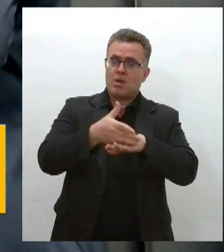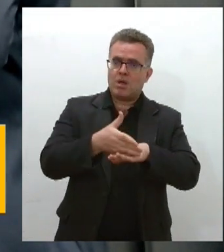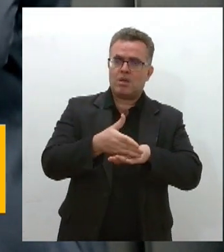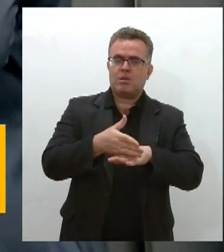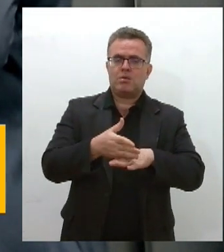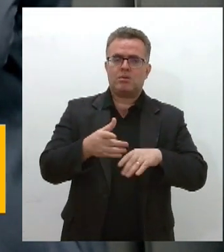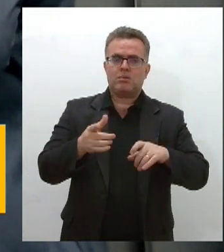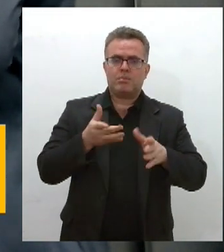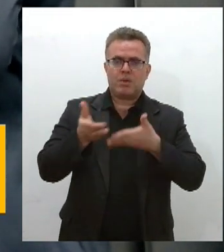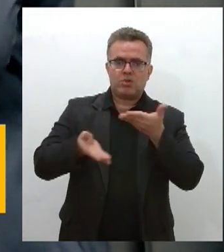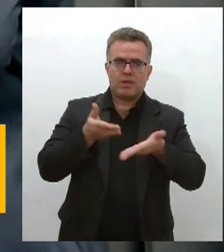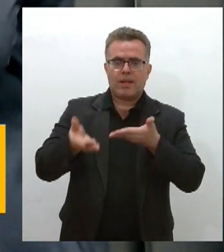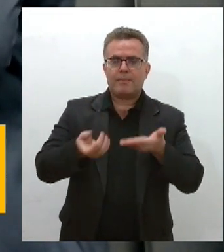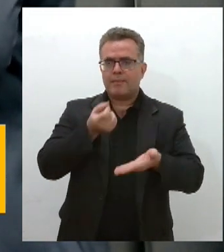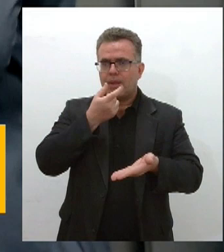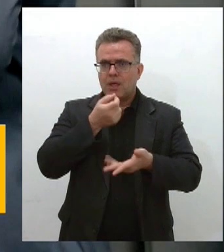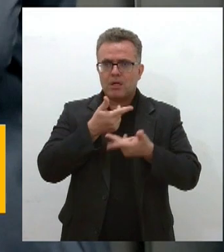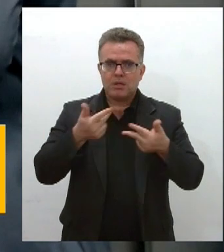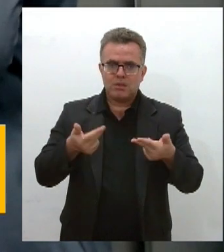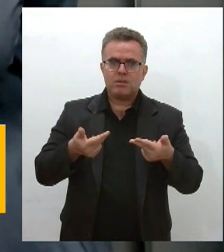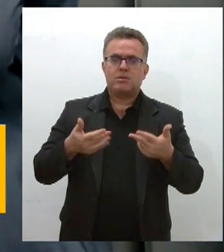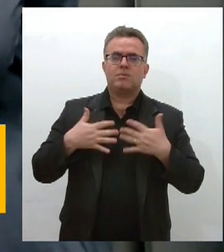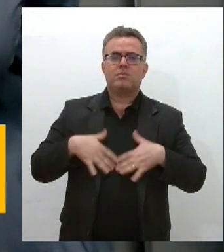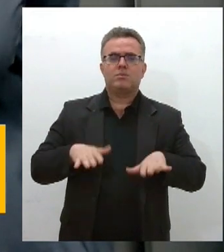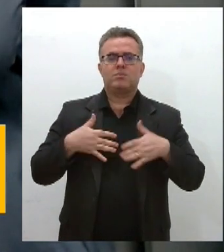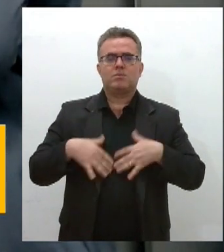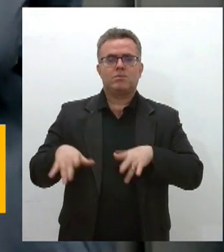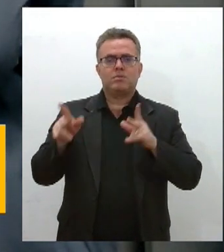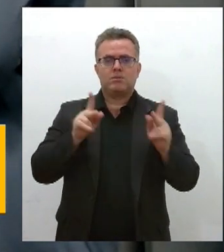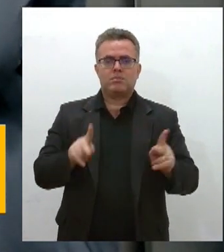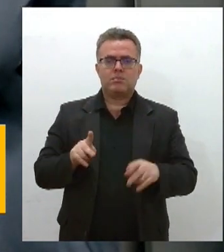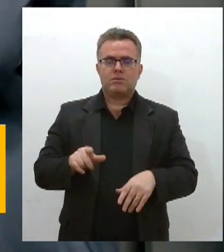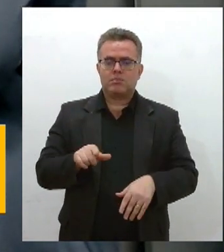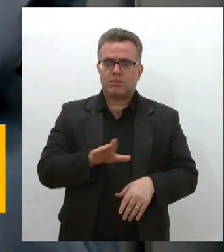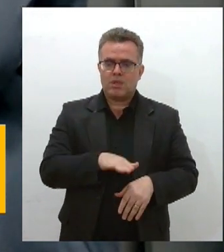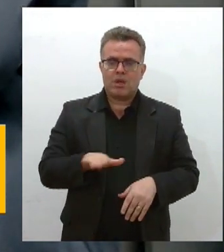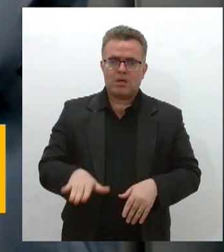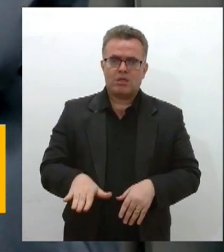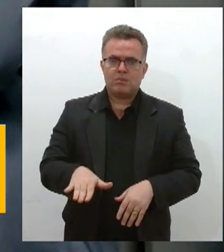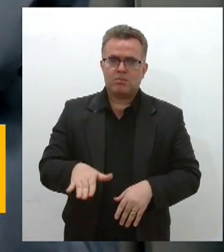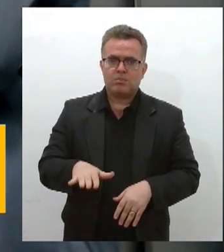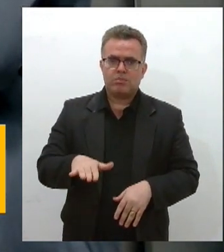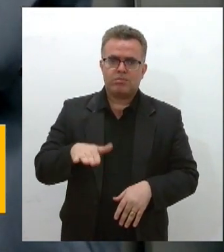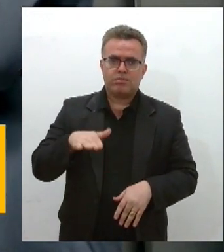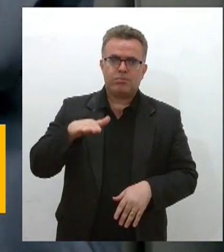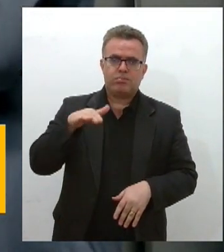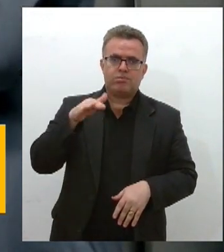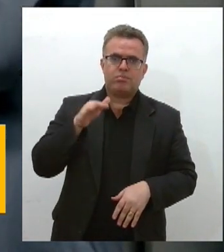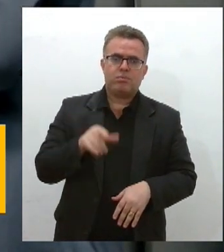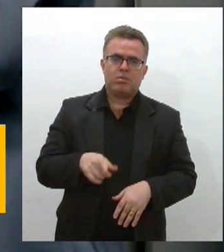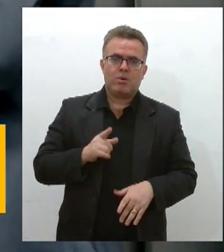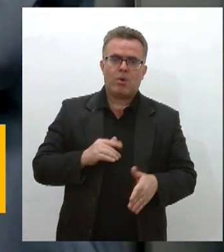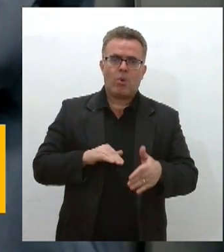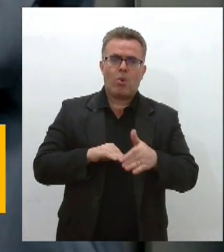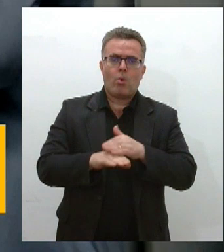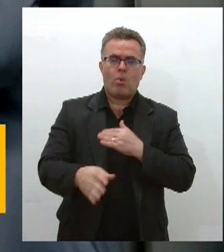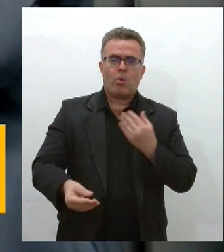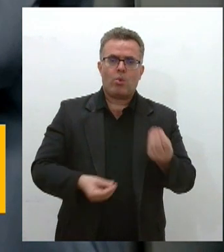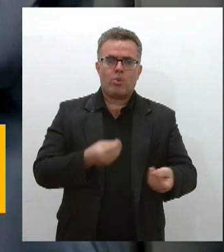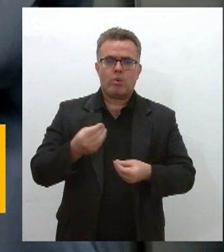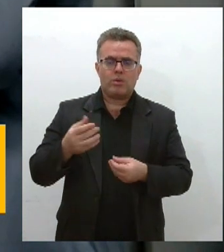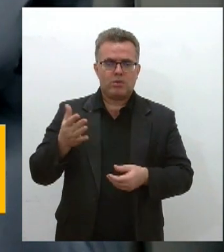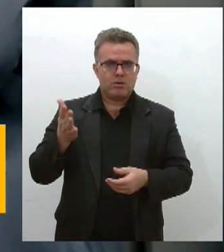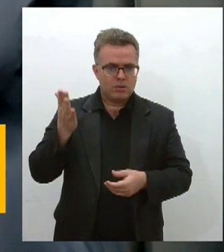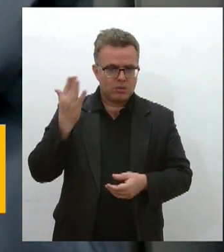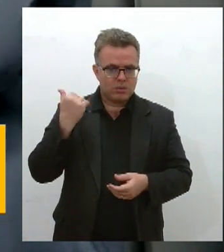menos traumas e mais tranquila vai ser a criança na medida em que ela vai crescendo. E aí ela passa a ter o mais importante, que é o que a gente